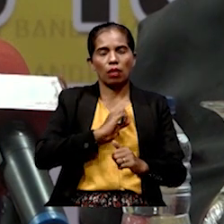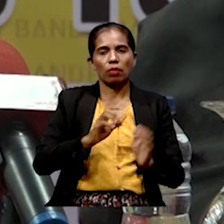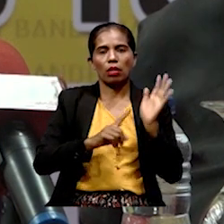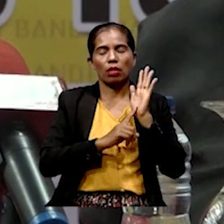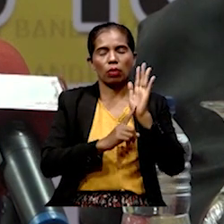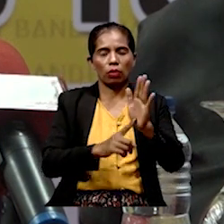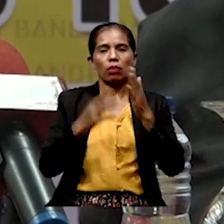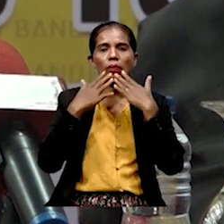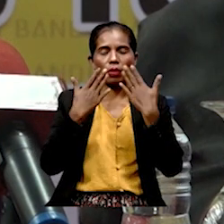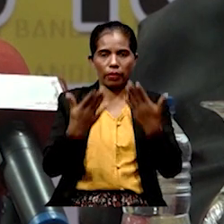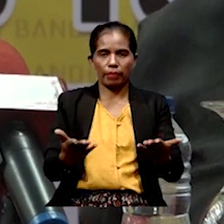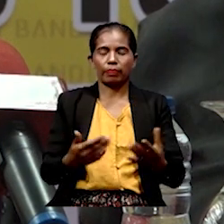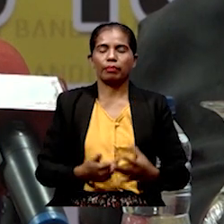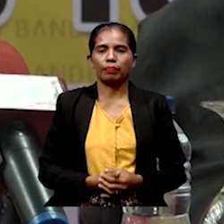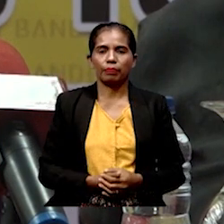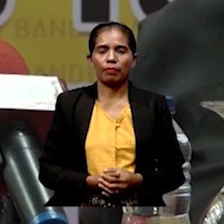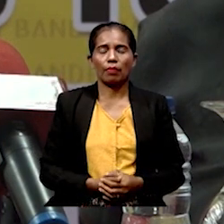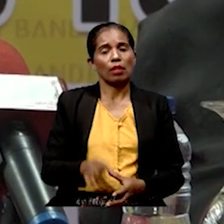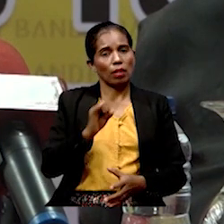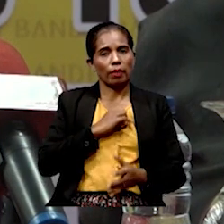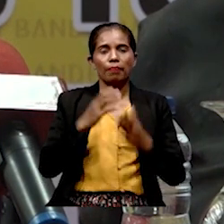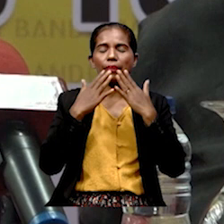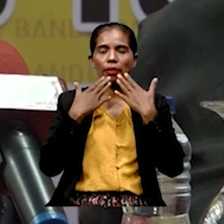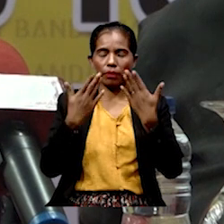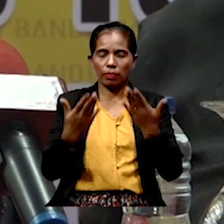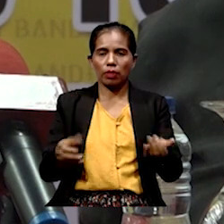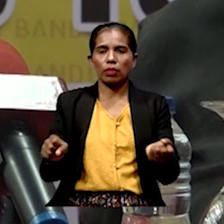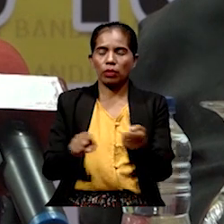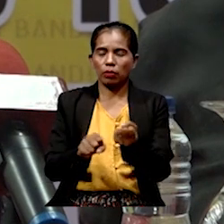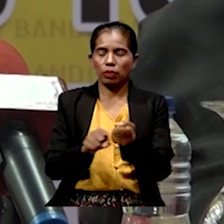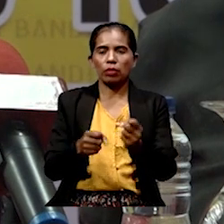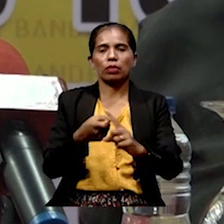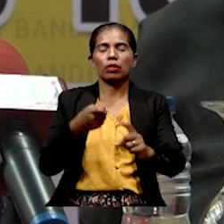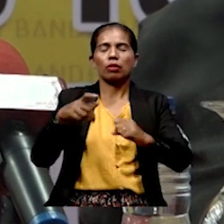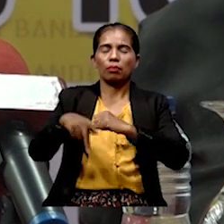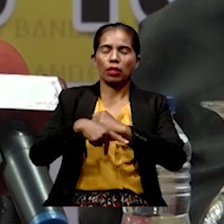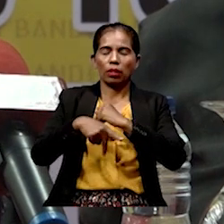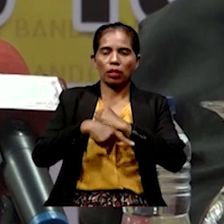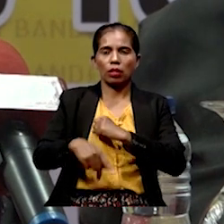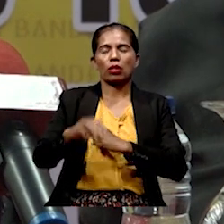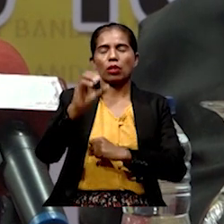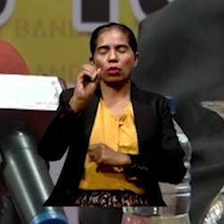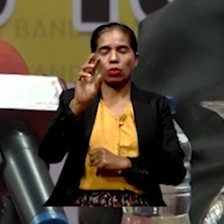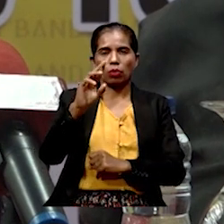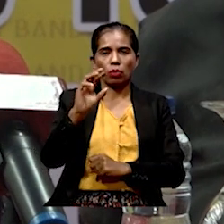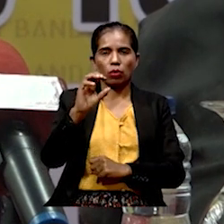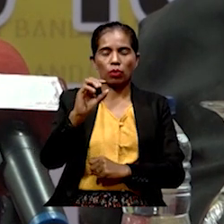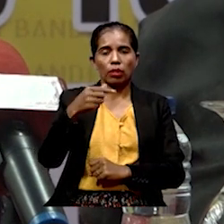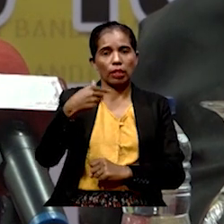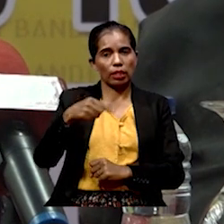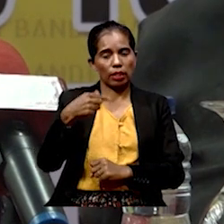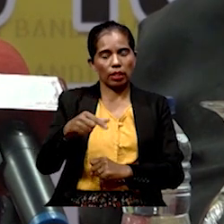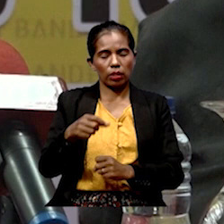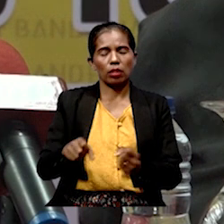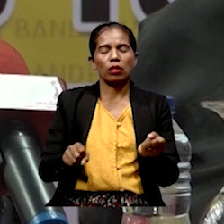agradecimento ba Otep Teves. Hao agradecemos apoio o se partido Os Verdes, nebe declara apoio ba hao ni candidatura e a